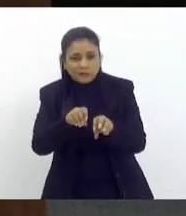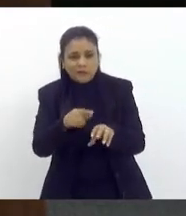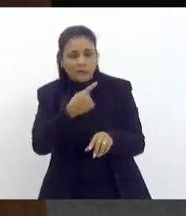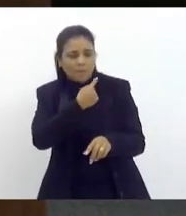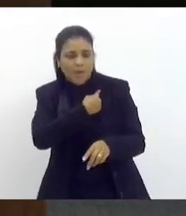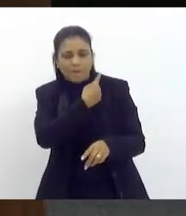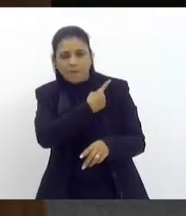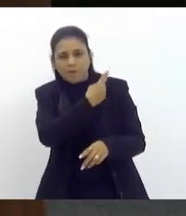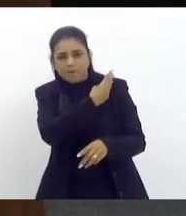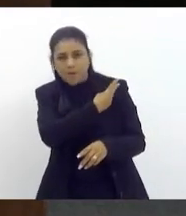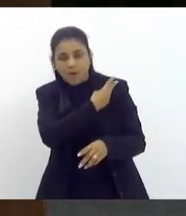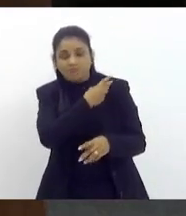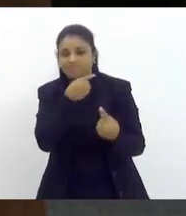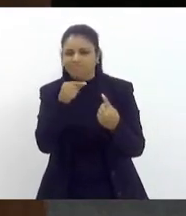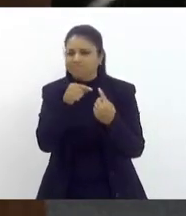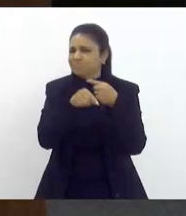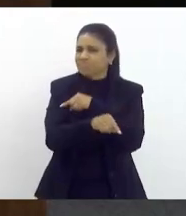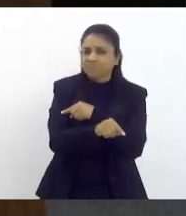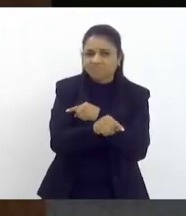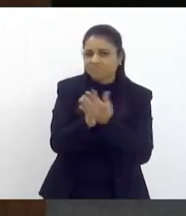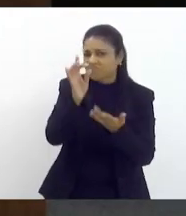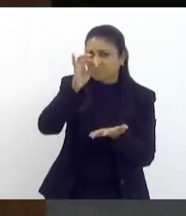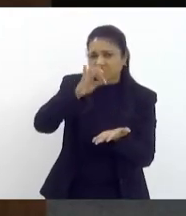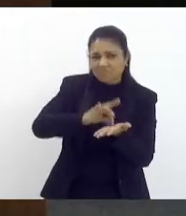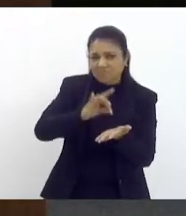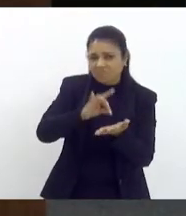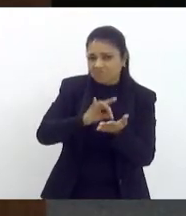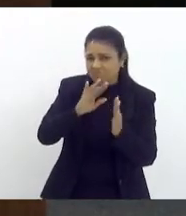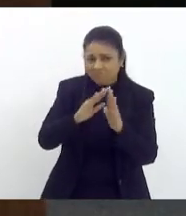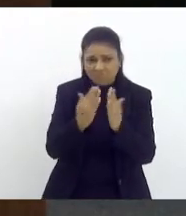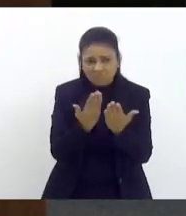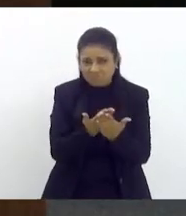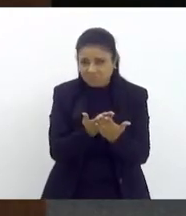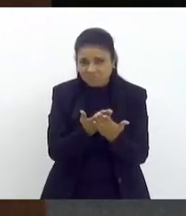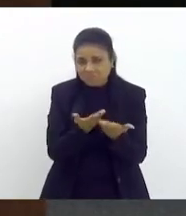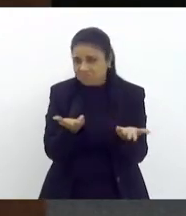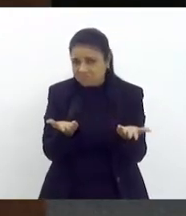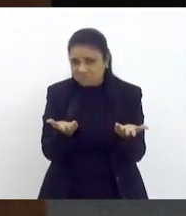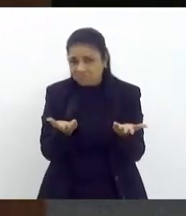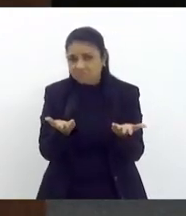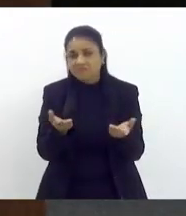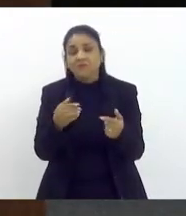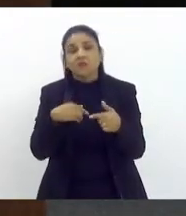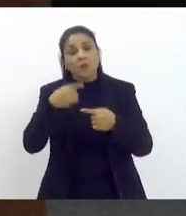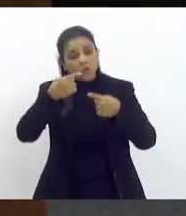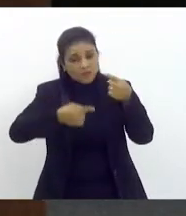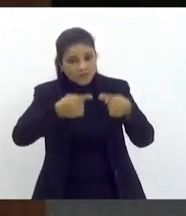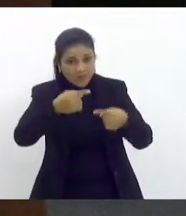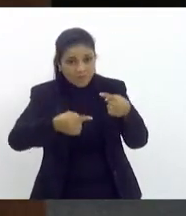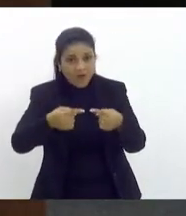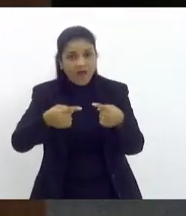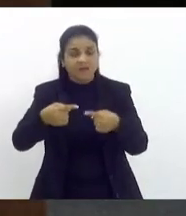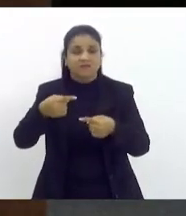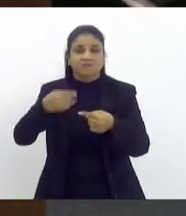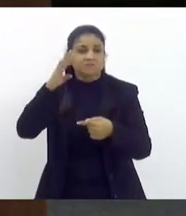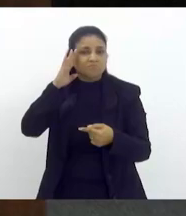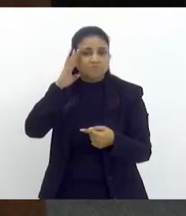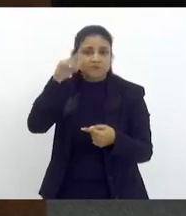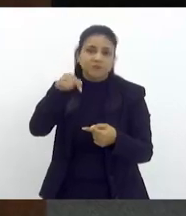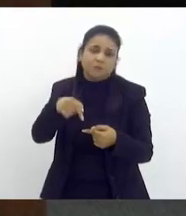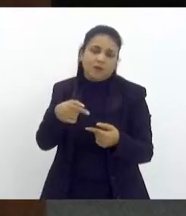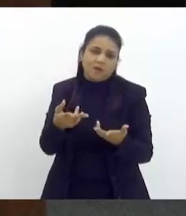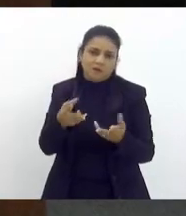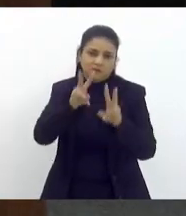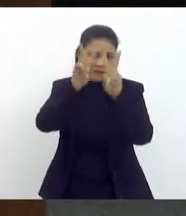não faz sentido para a realidade das escolas no dia de hoje então esses são os debates centrais que estão sendo